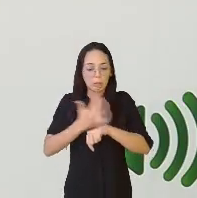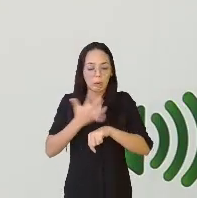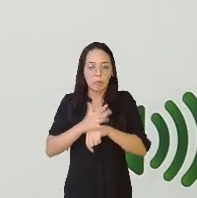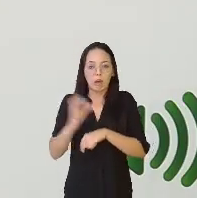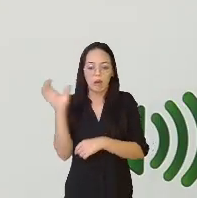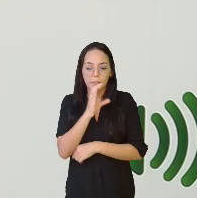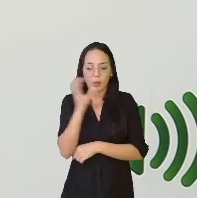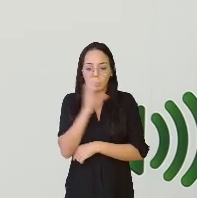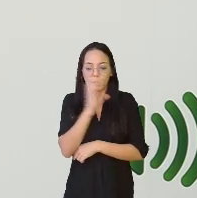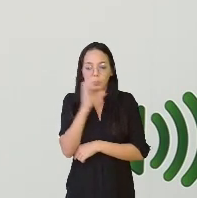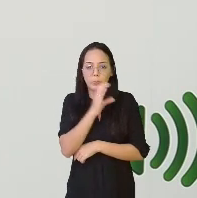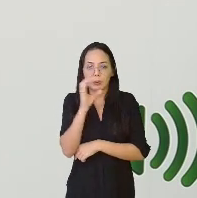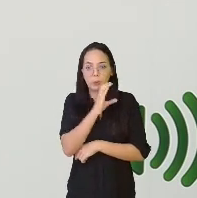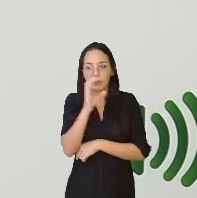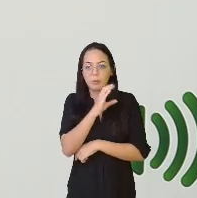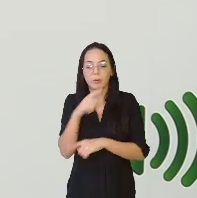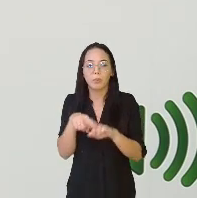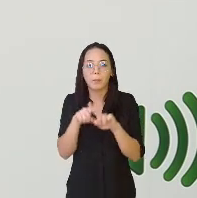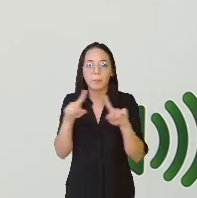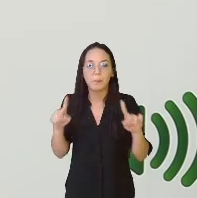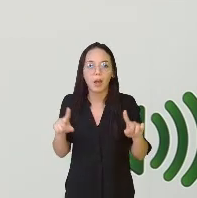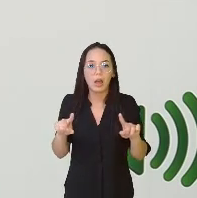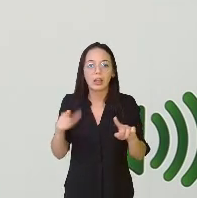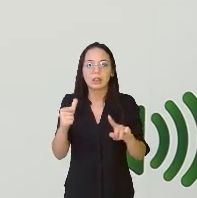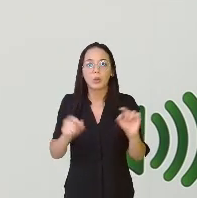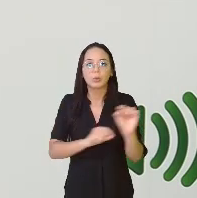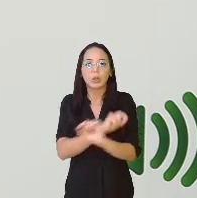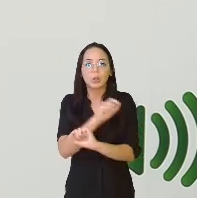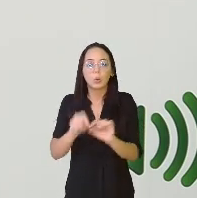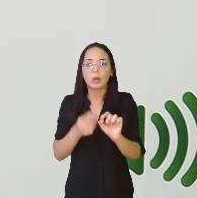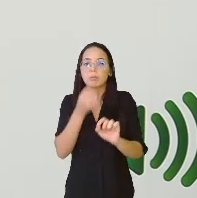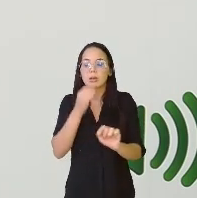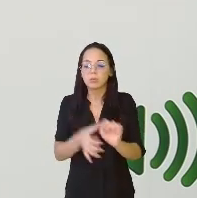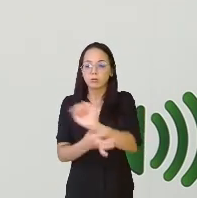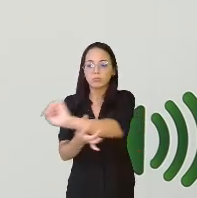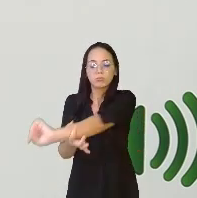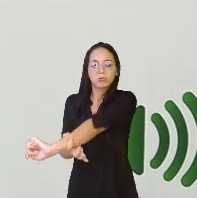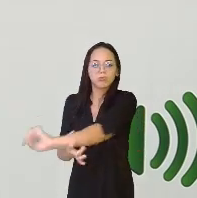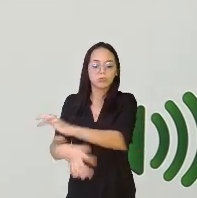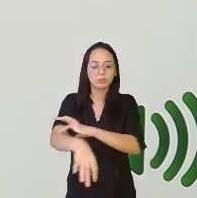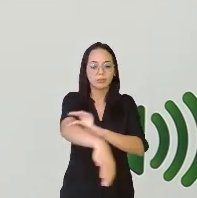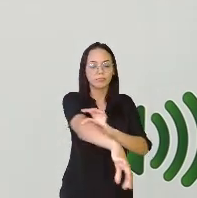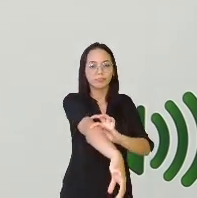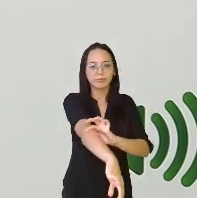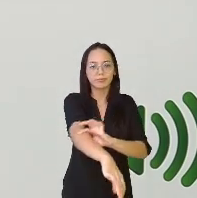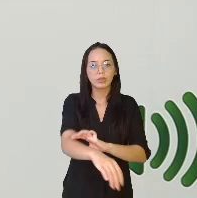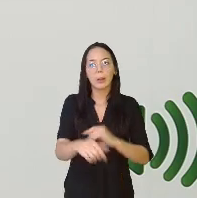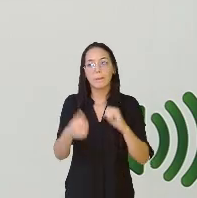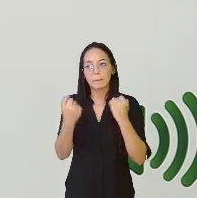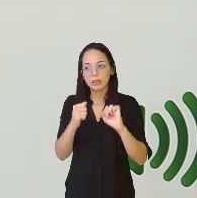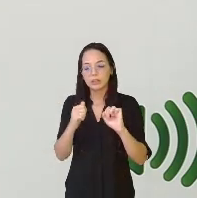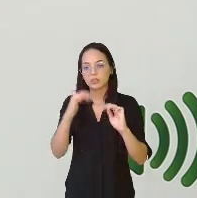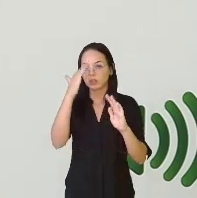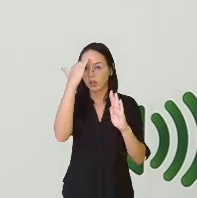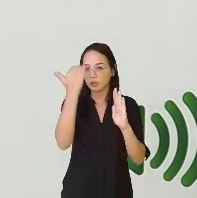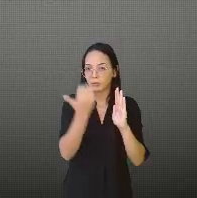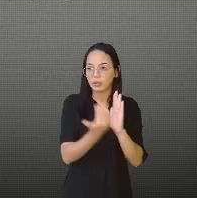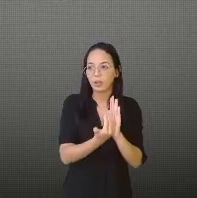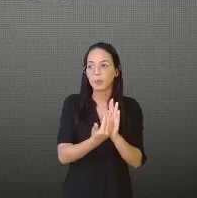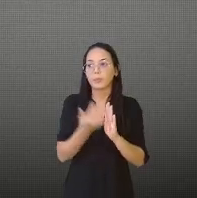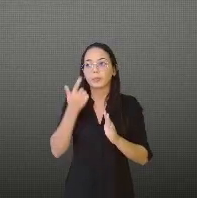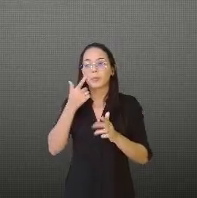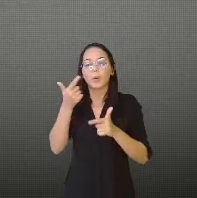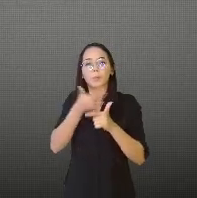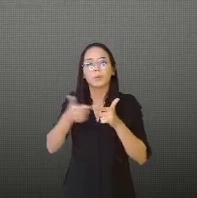muito rápidas sem o devido aquecimento. É muito importante a gente estar preocupado com isso. Os problemas